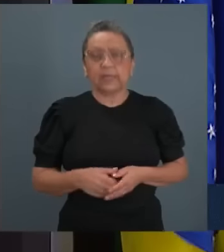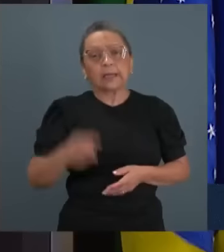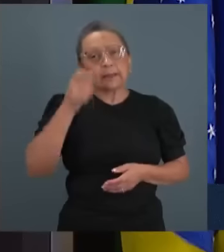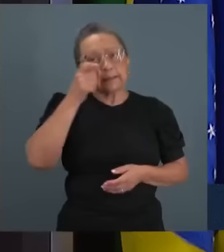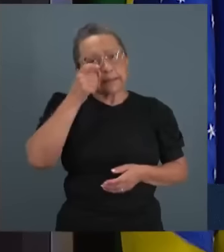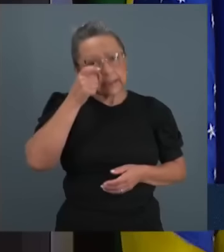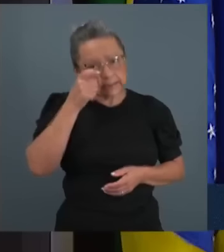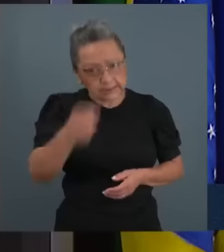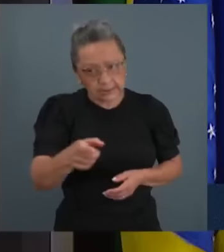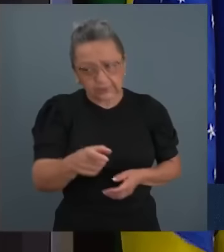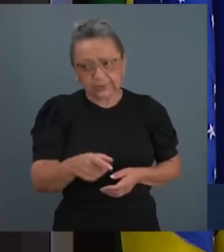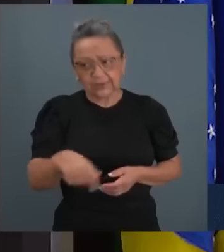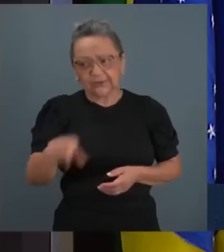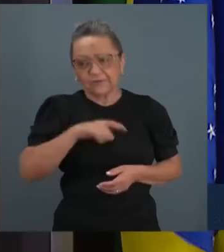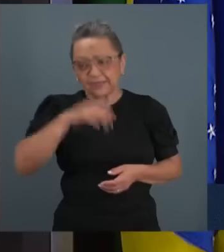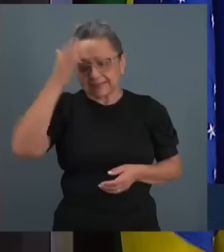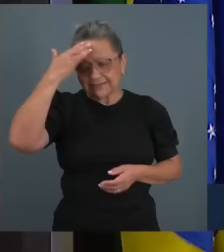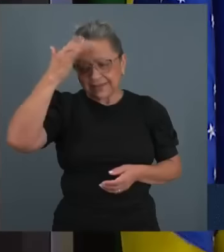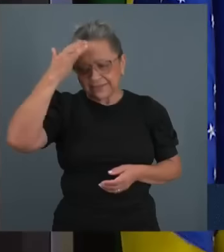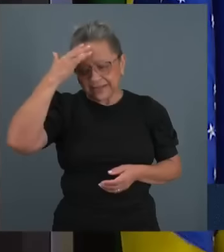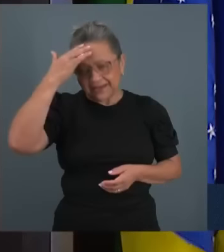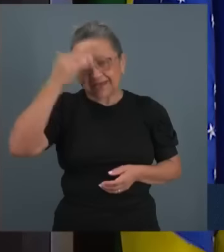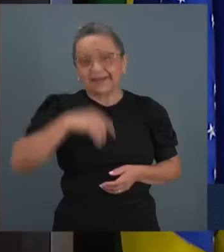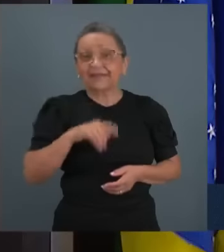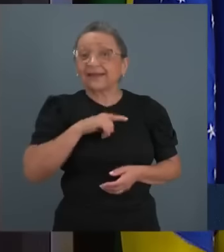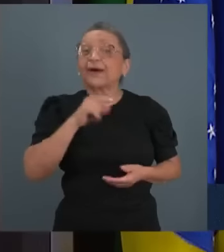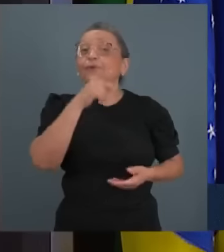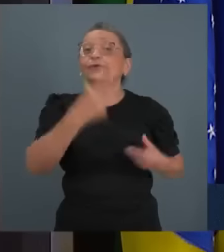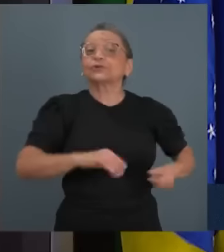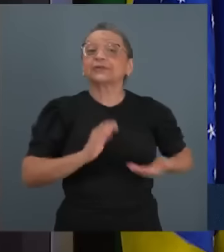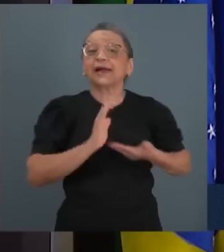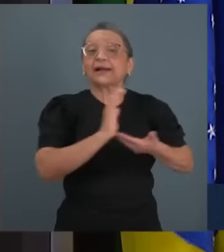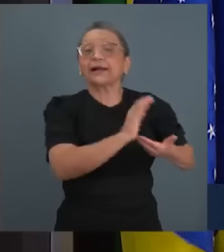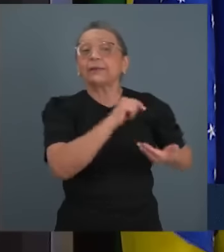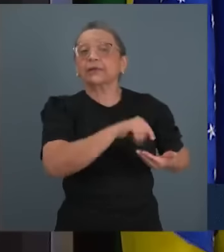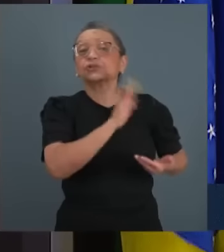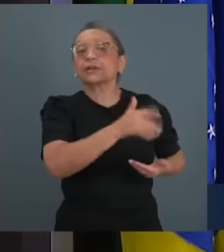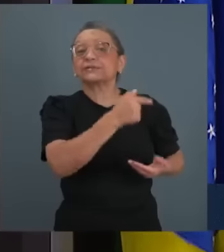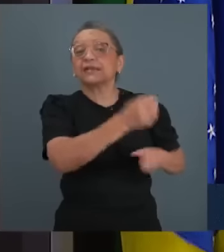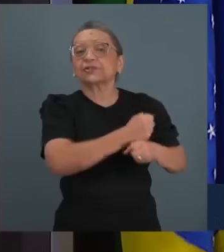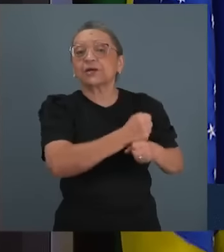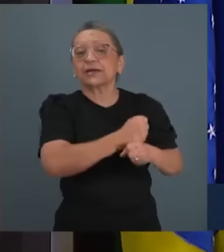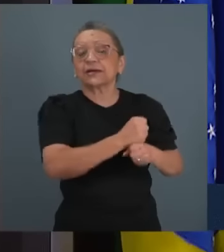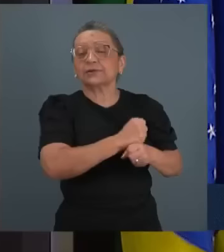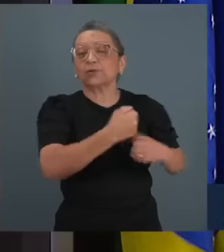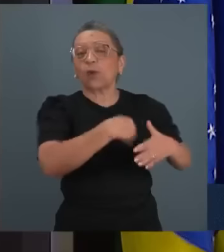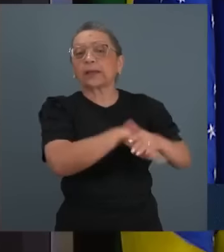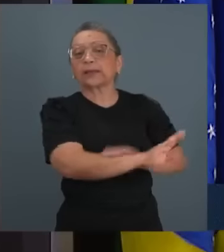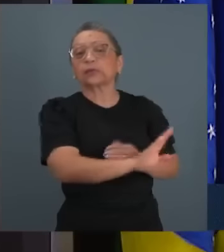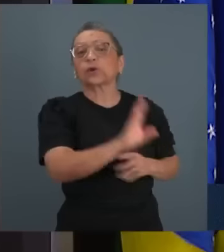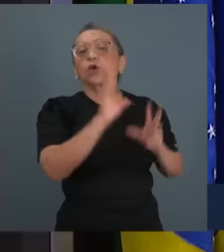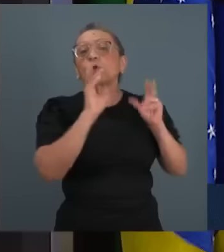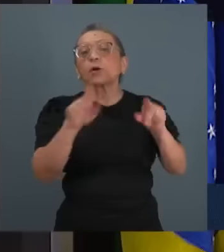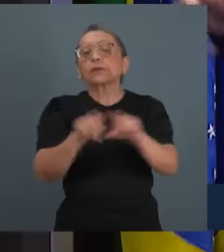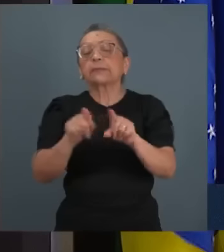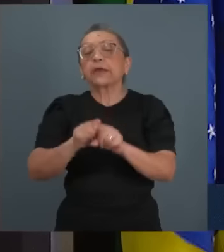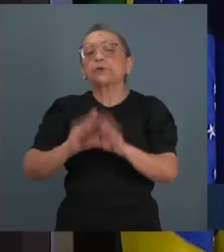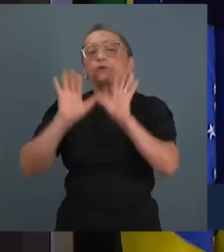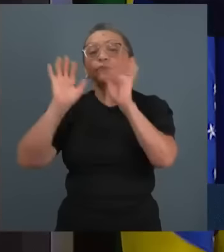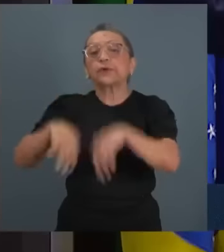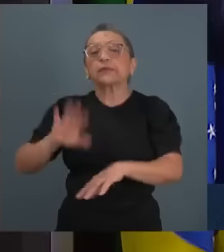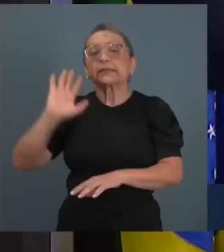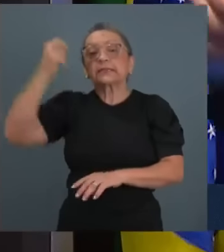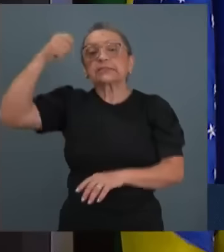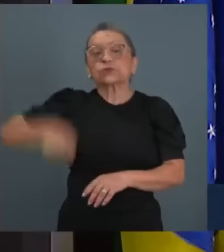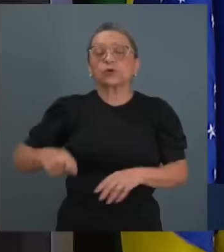Interessante você saber disso, está lá parado na Câmara dos Deputados há 7 anos. Assim como o fim das decisões monocráticas